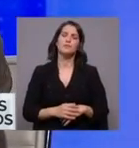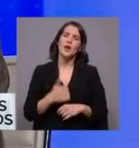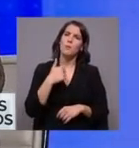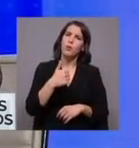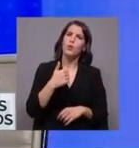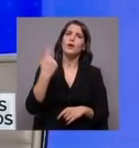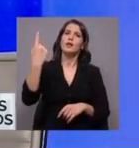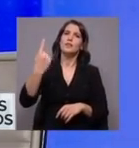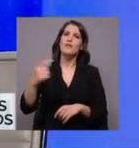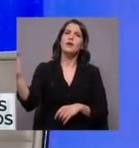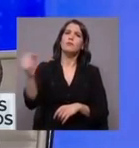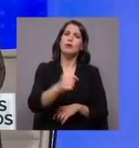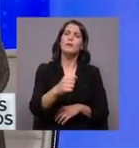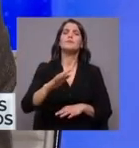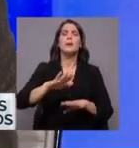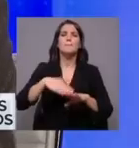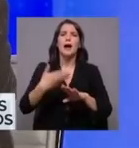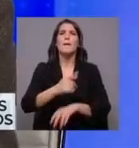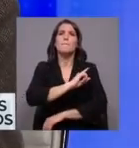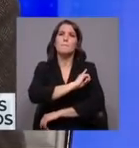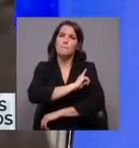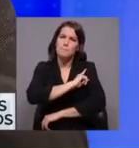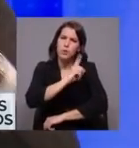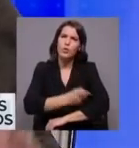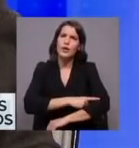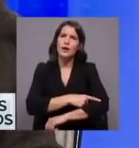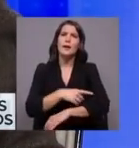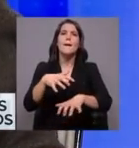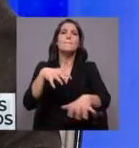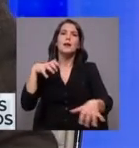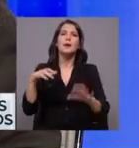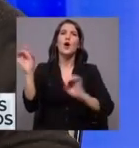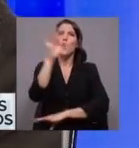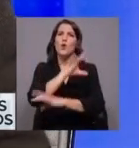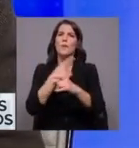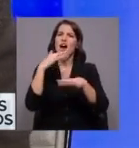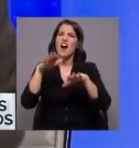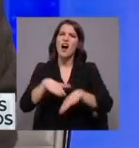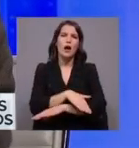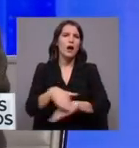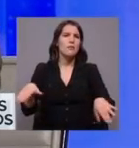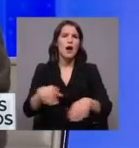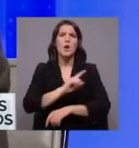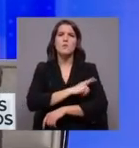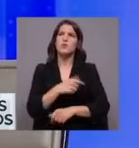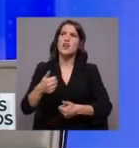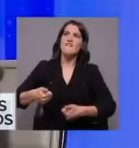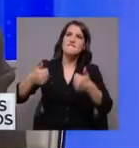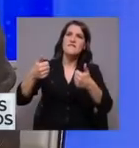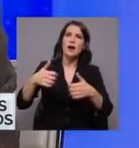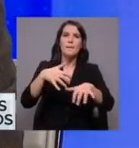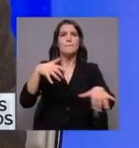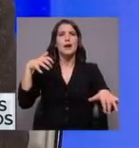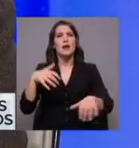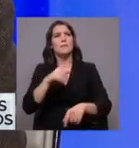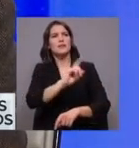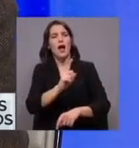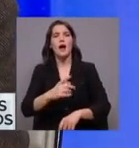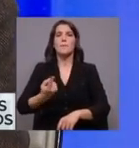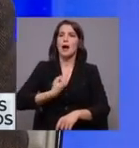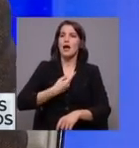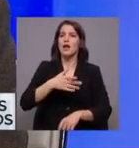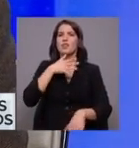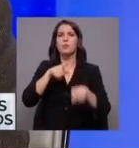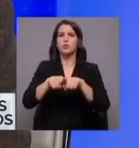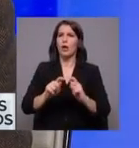reforço dos poderes do Parlamento europeu e que estão ofende a soberania cê tirar a responsabilidade O parlamento e você pa pa